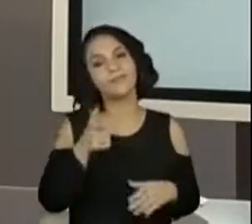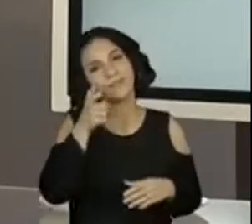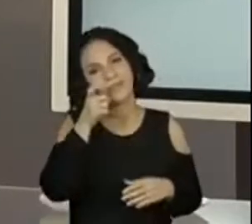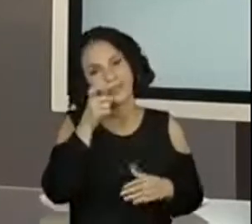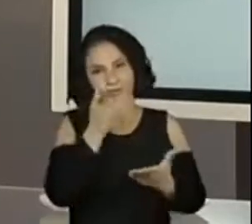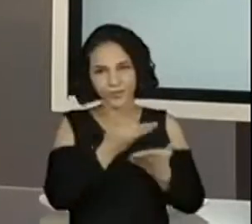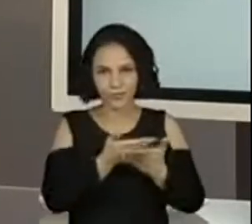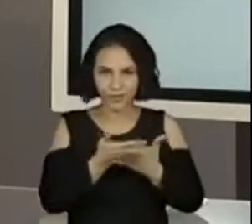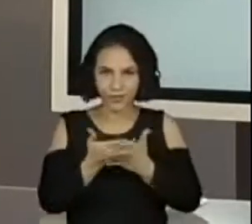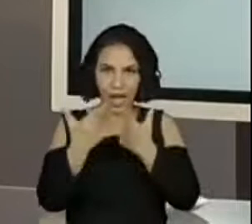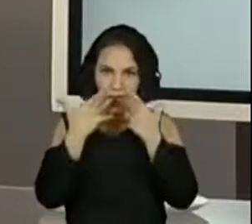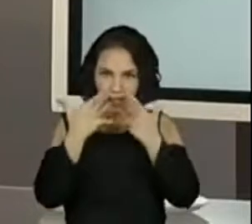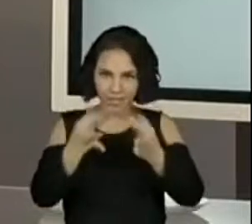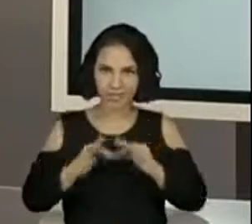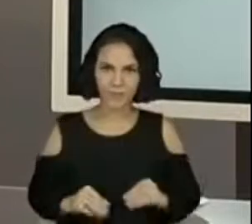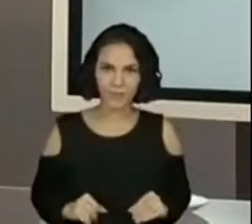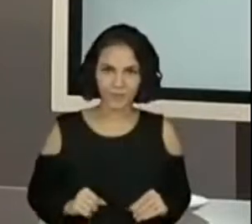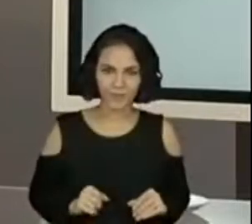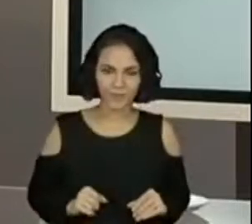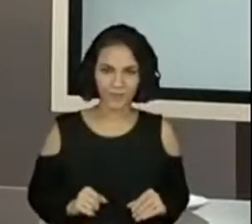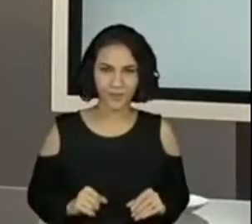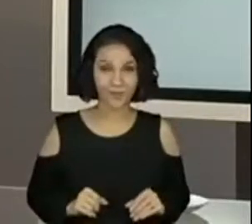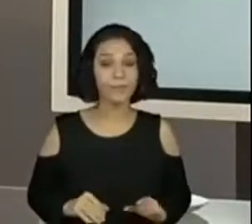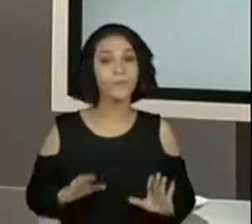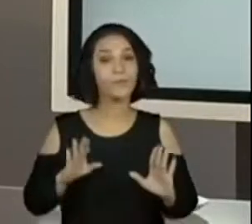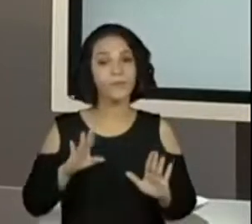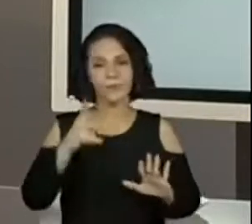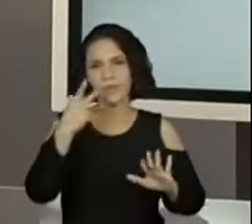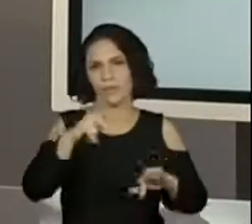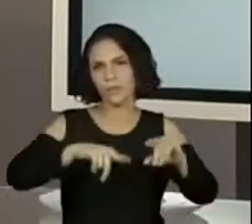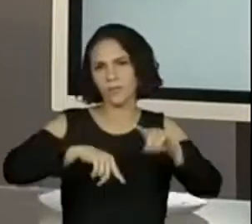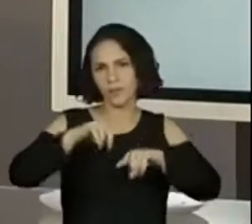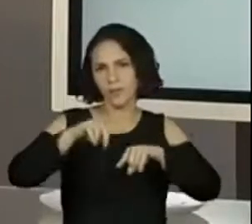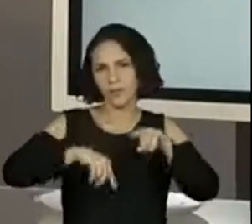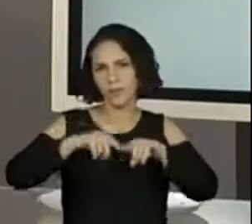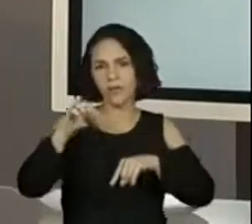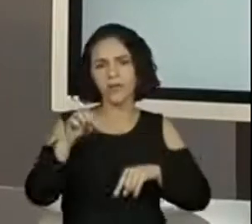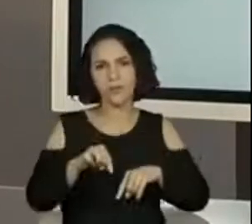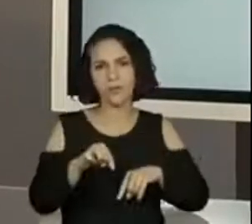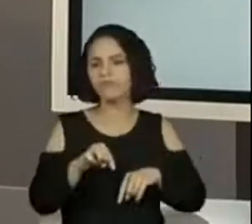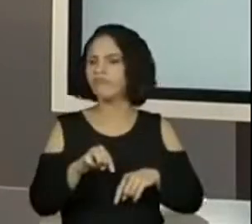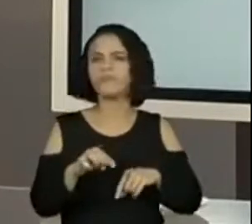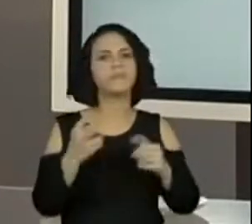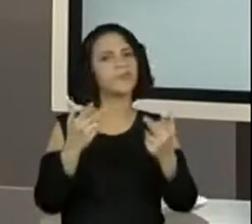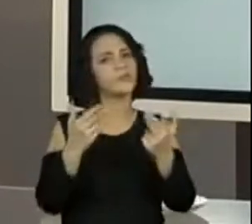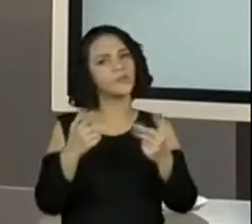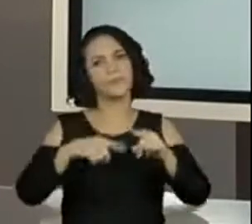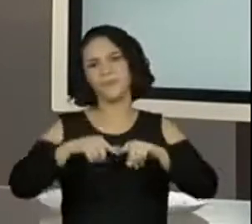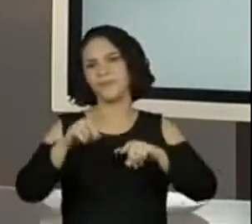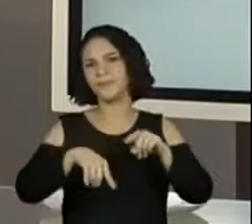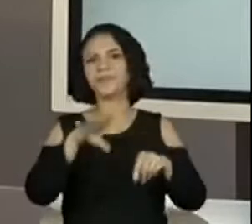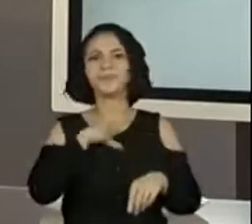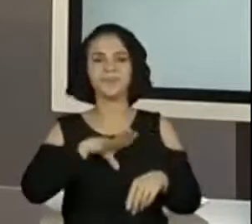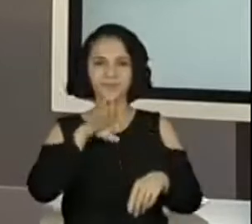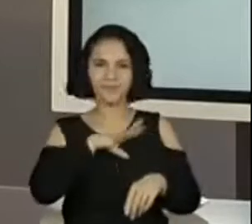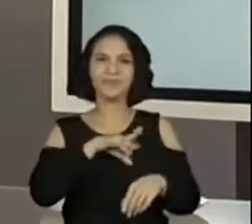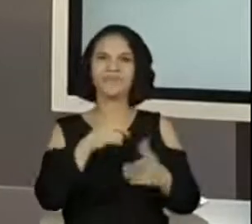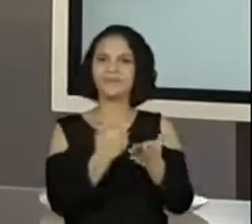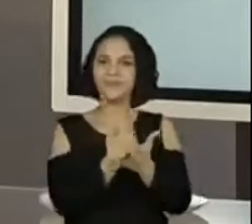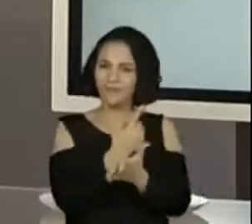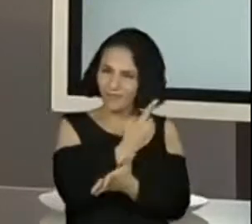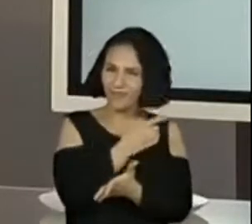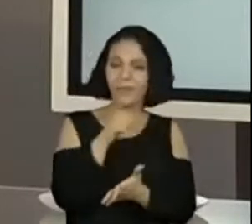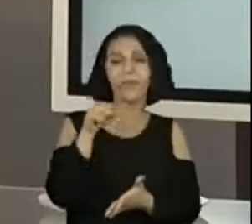aula e prestar bastante atenção. O material que vocês vão utilizar aqui é o mesmo da aula de língua portuguesa, então caderno,